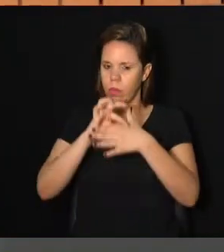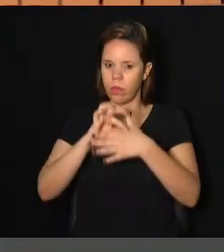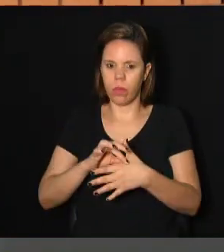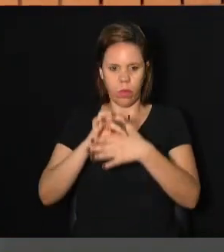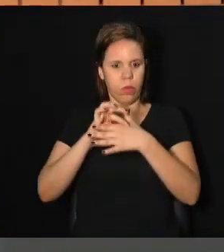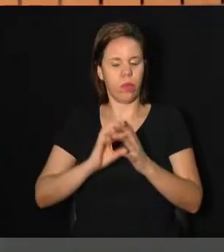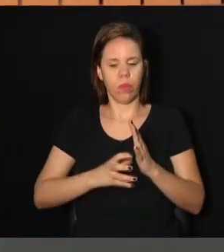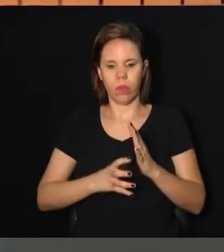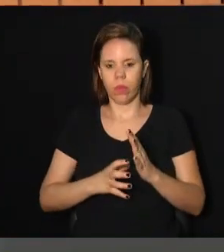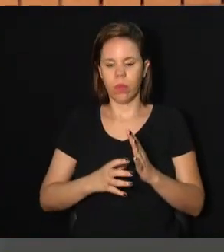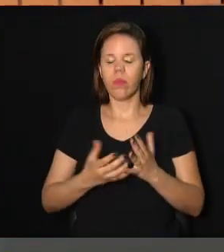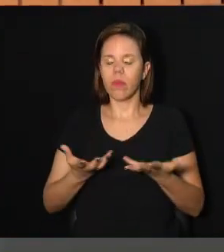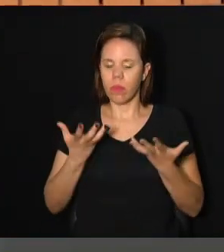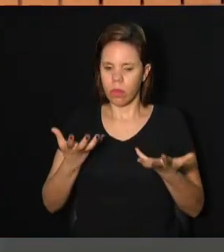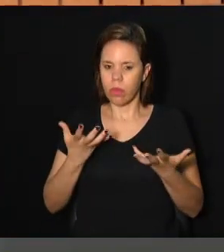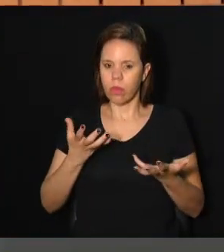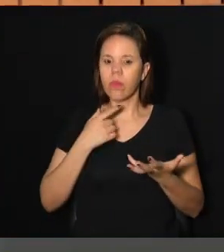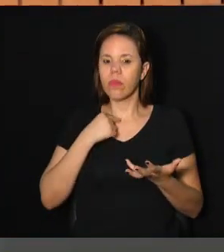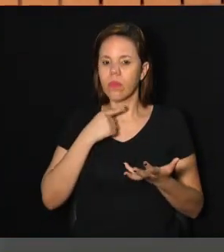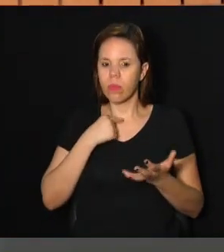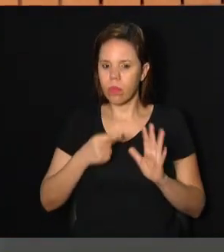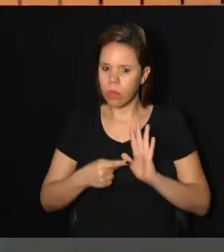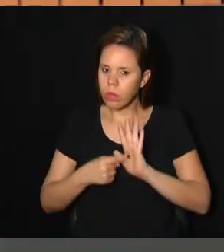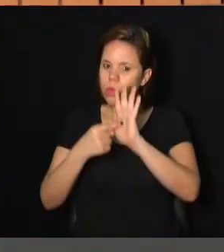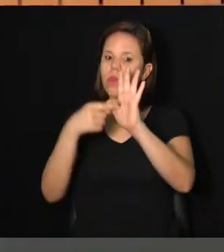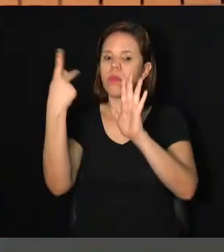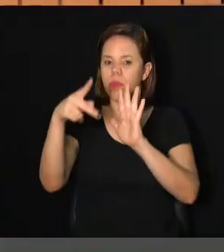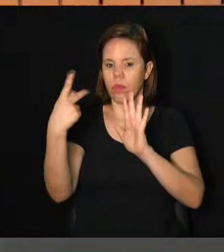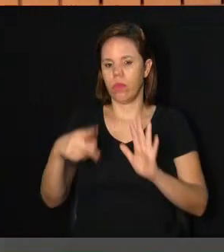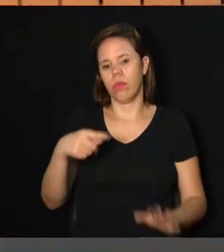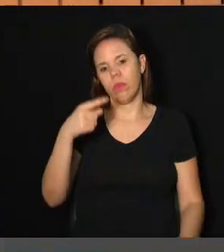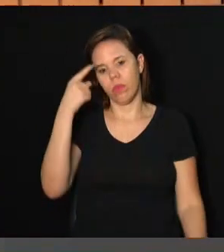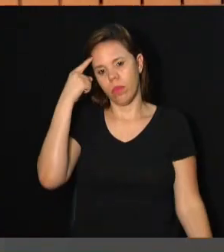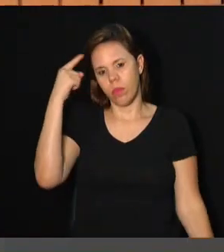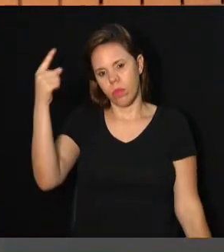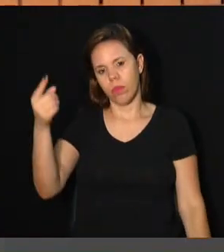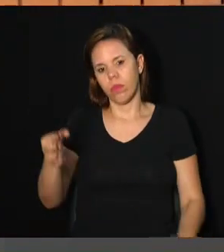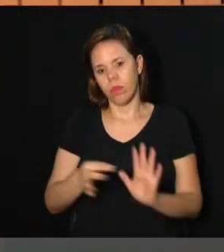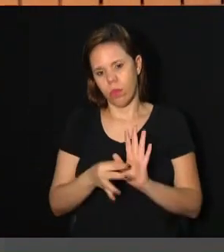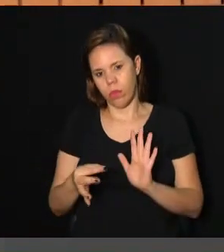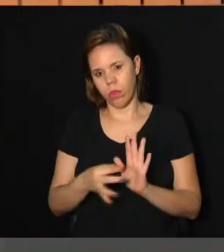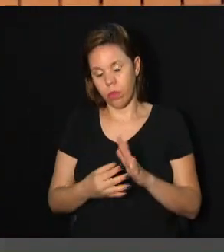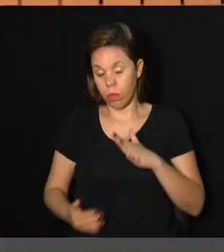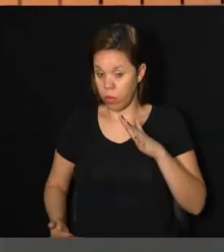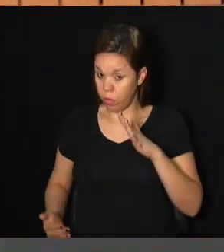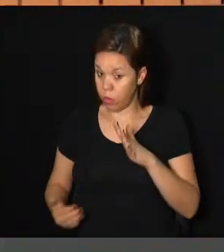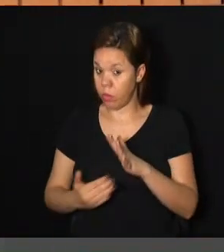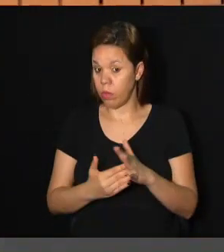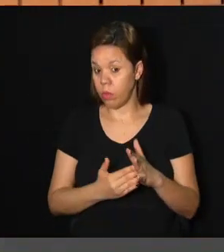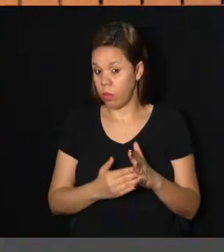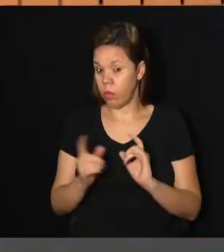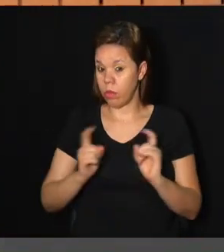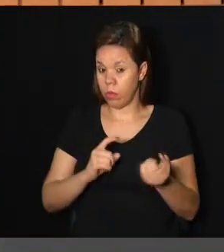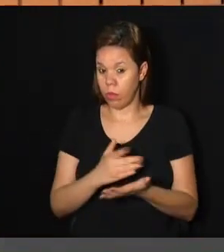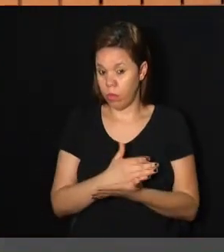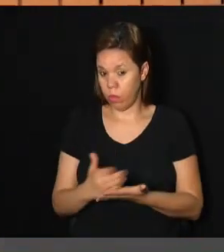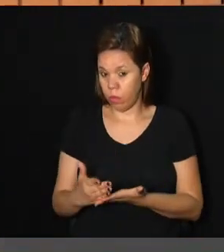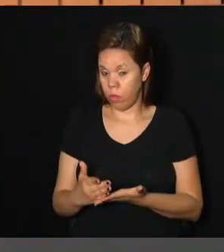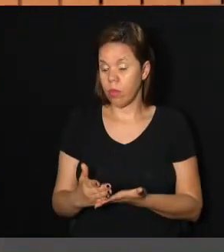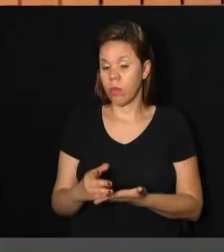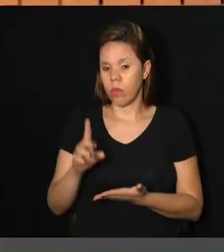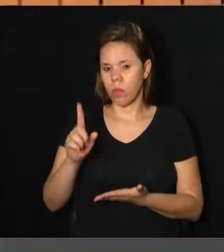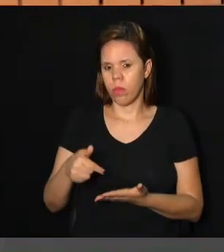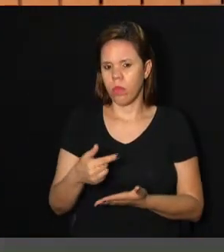expor suas ideias. O limite da autorização do pequeno expediente tem configuração